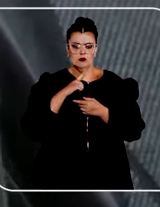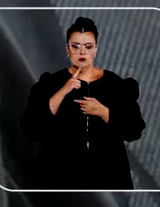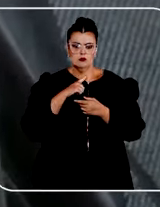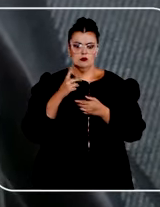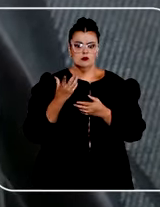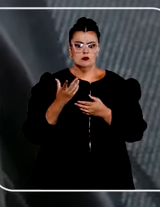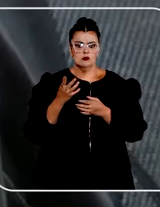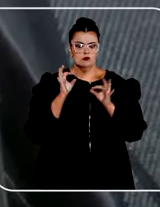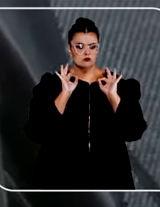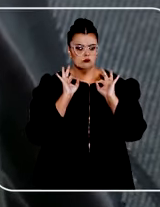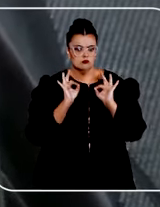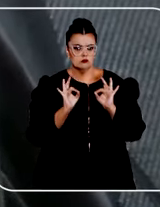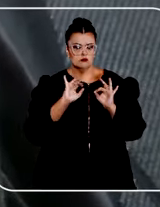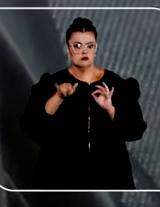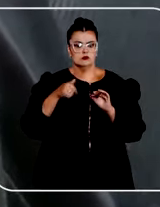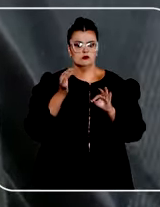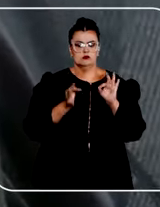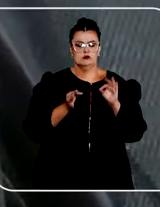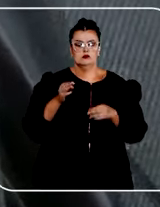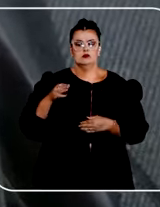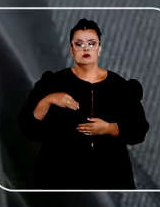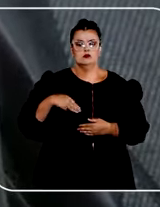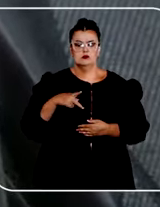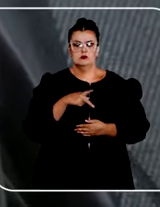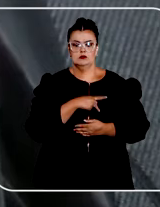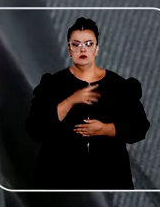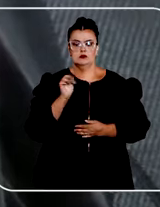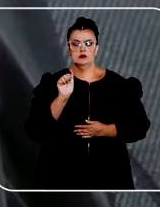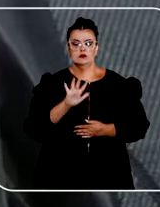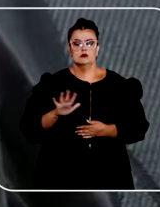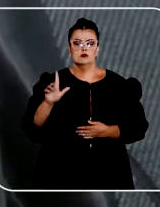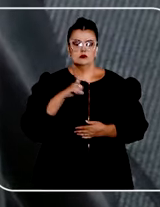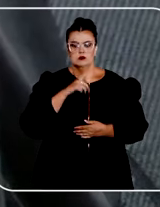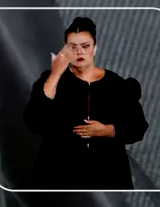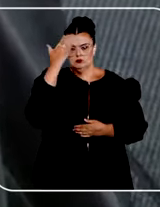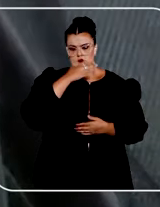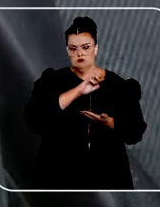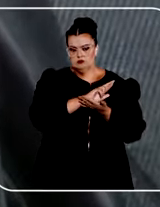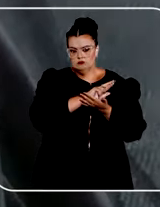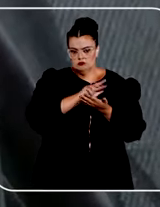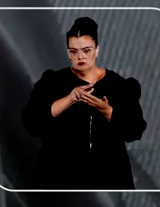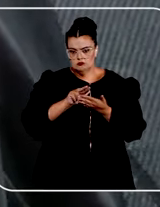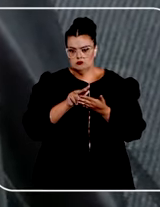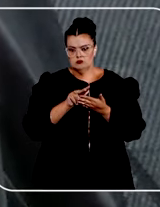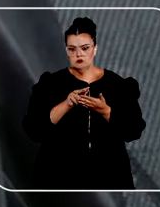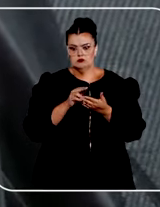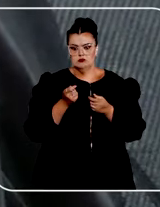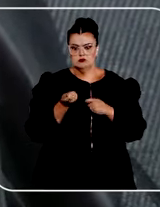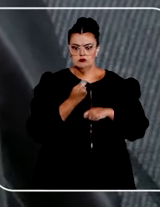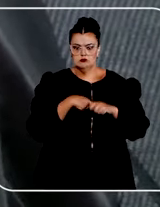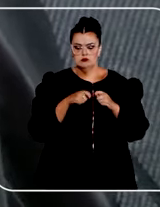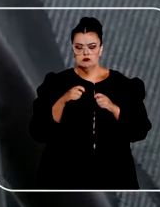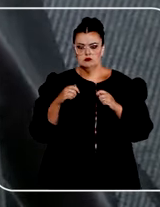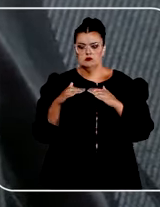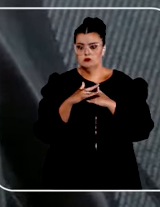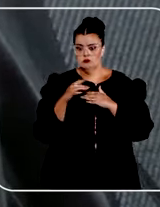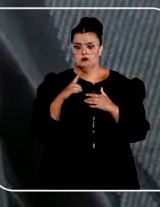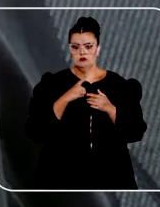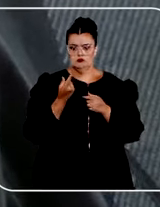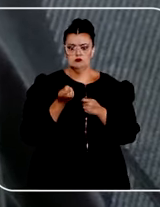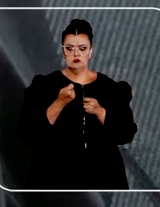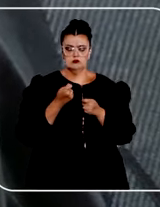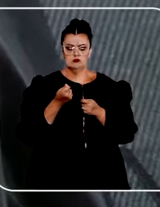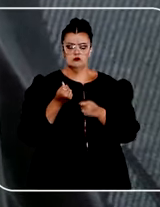ressaltou que pelo menos de forma indiciária o Ministério Público Federal comprovou a existência de diversas movimentações financeiras entre as